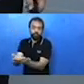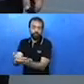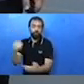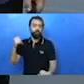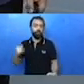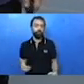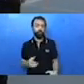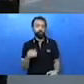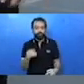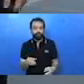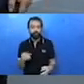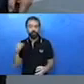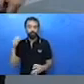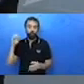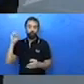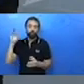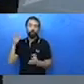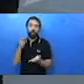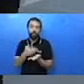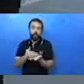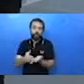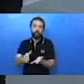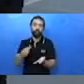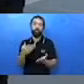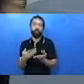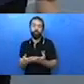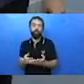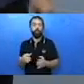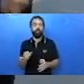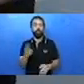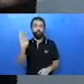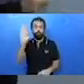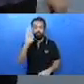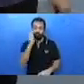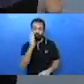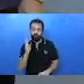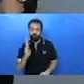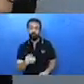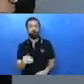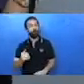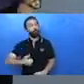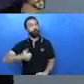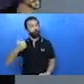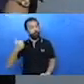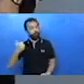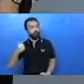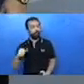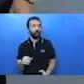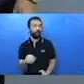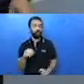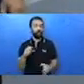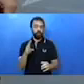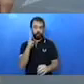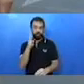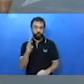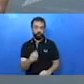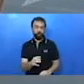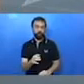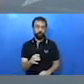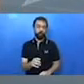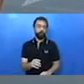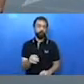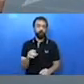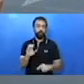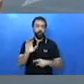estudando o Brasil, o nosso país. Nós estudamos primeiro que o país é formado